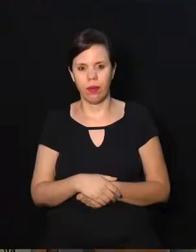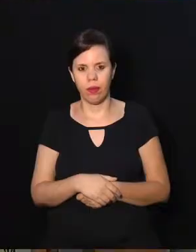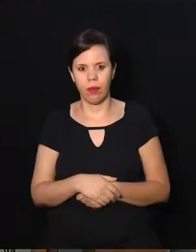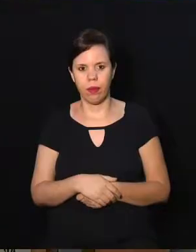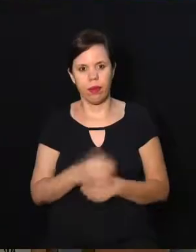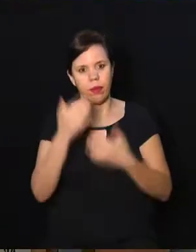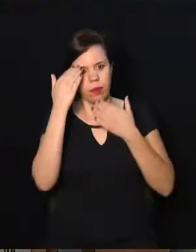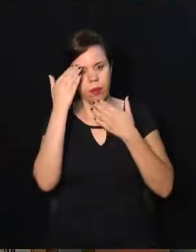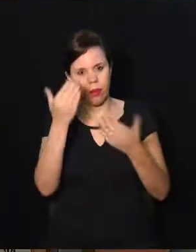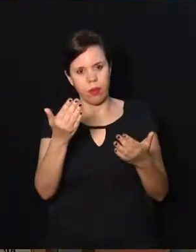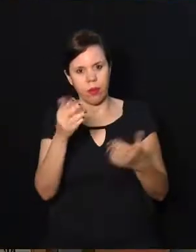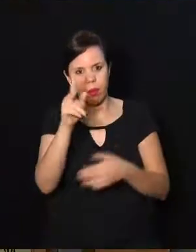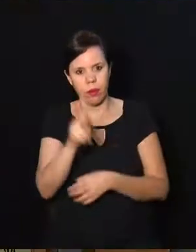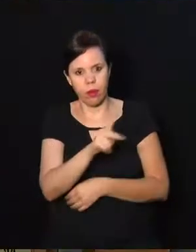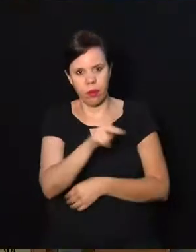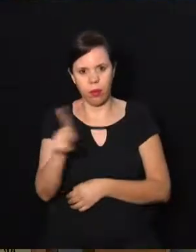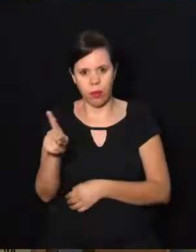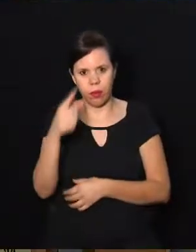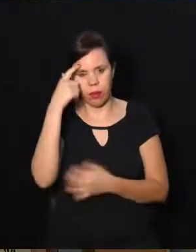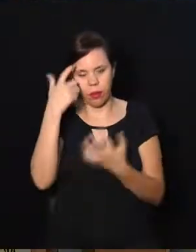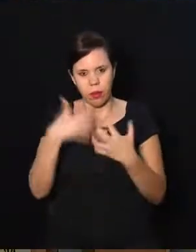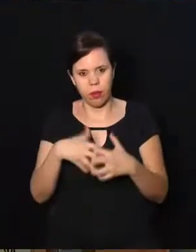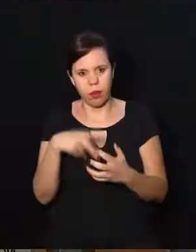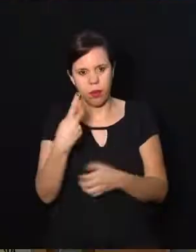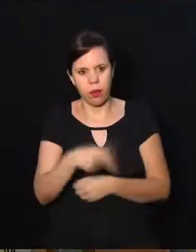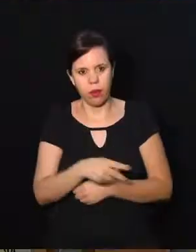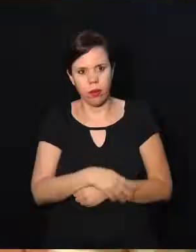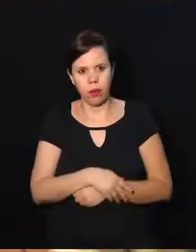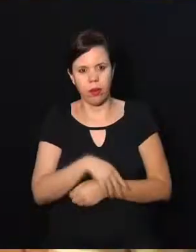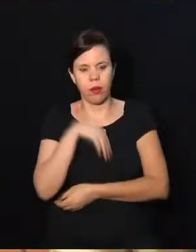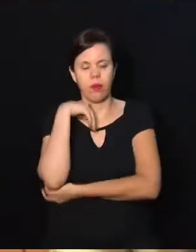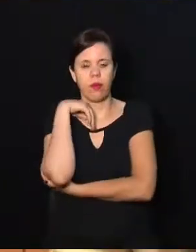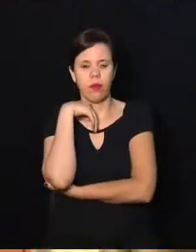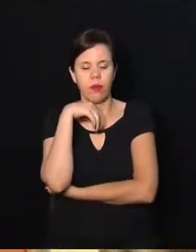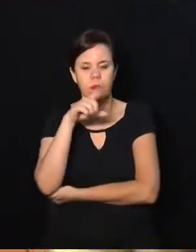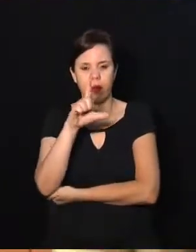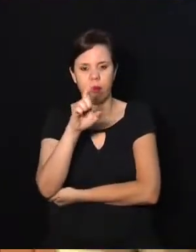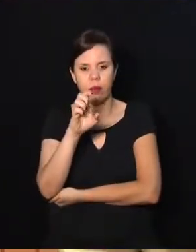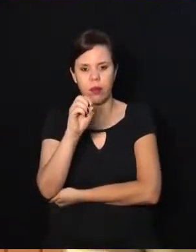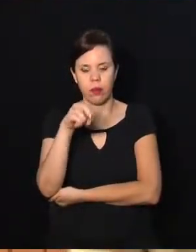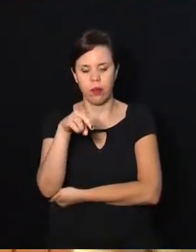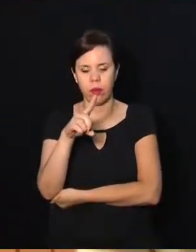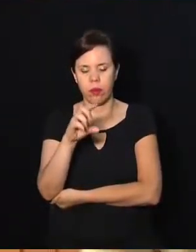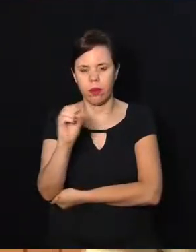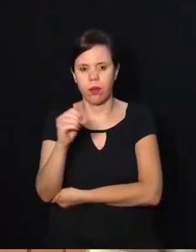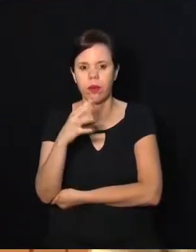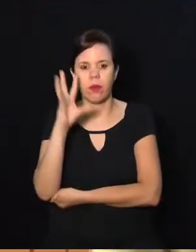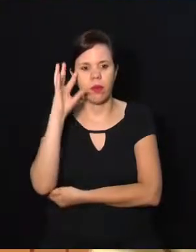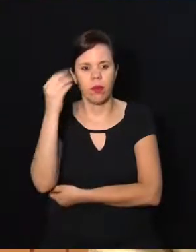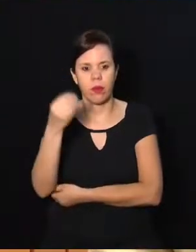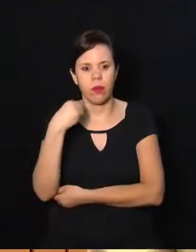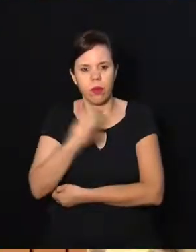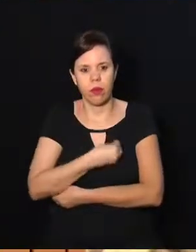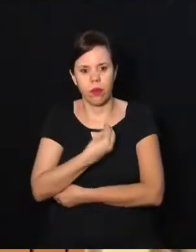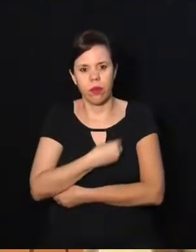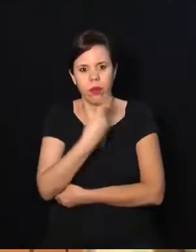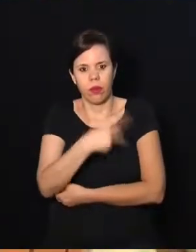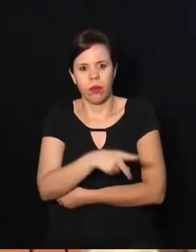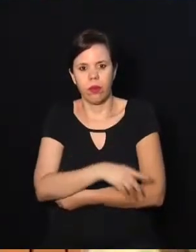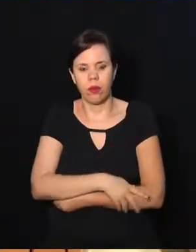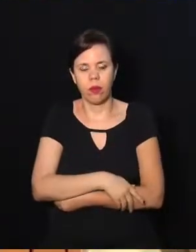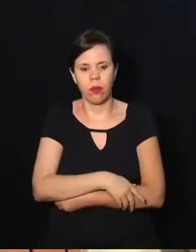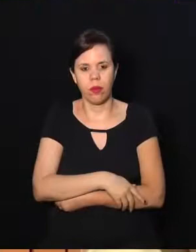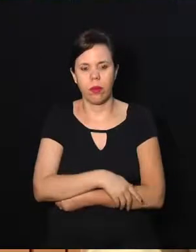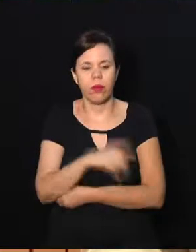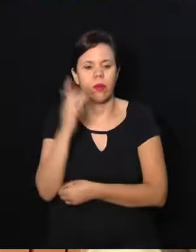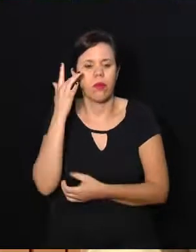Eu agradeço, padre, essa reflexão. O padre Leonardo, ele tem esse conhecimento dele de vida, gente.